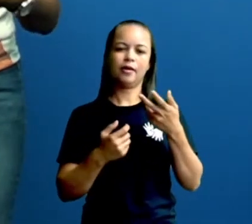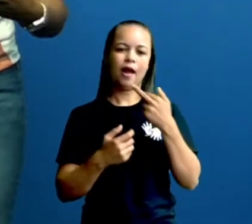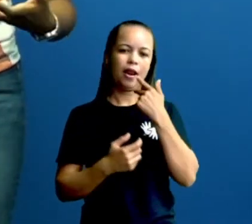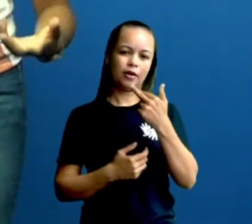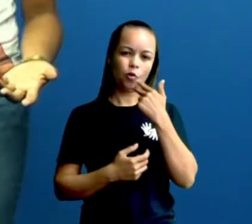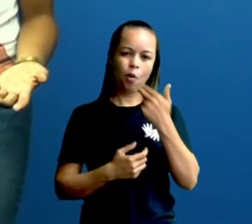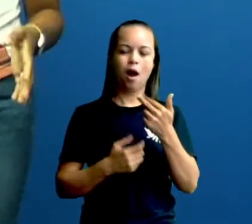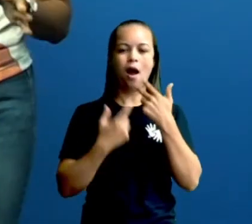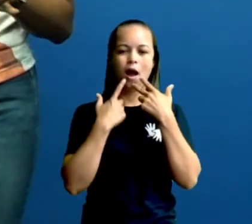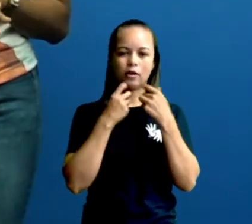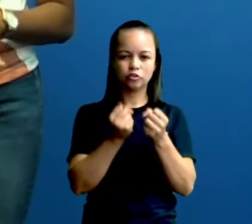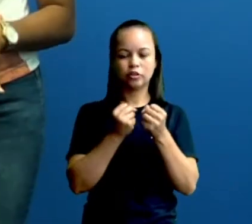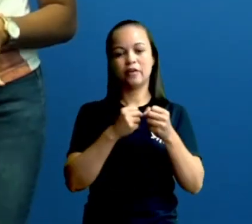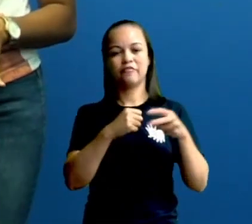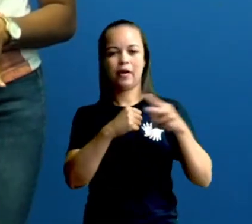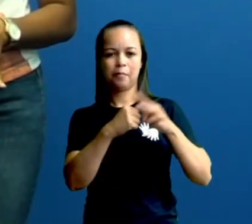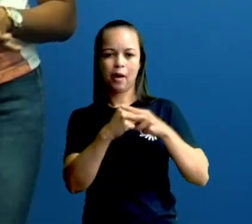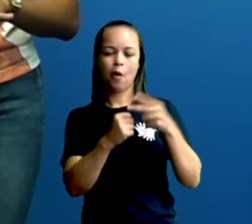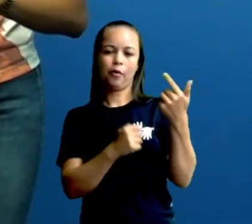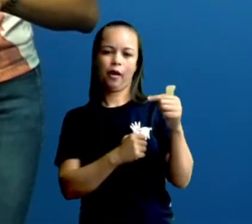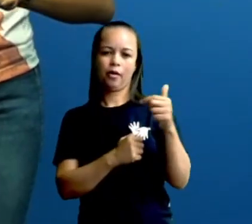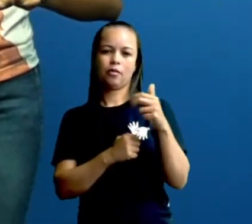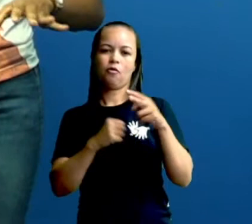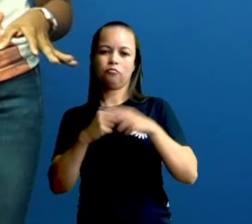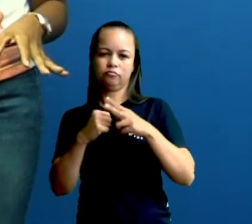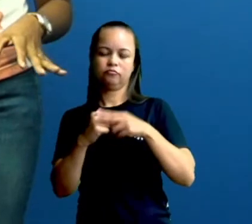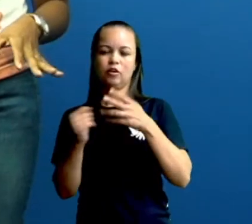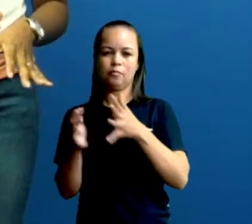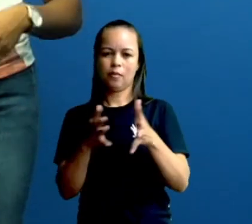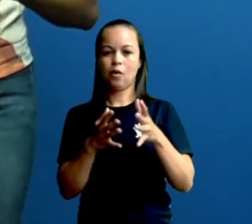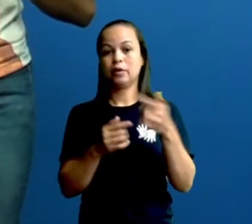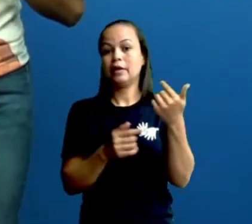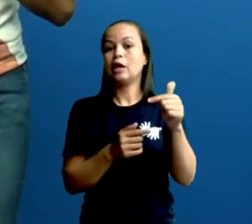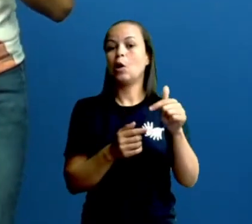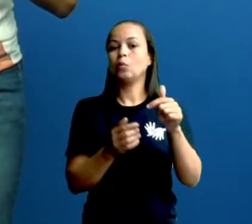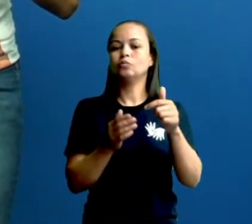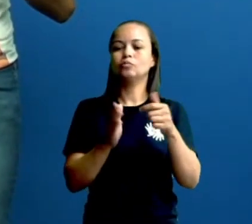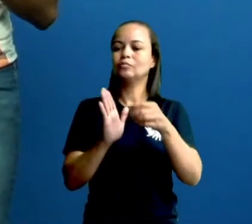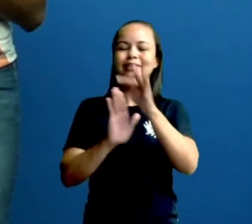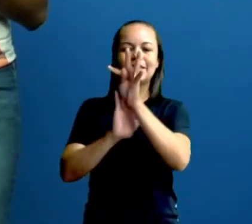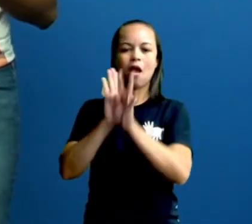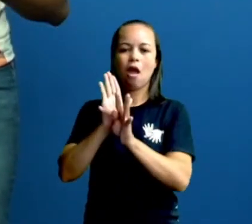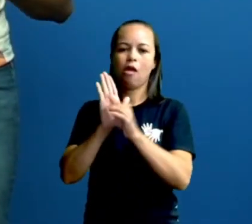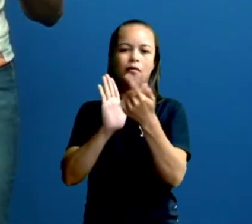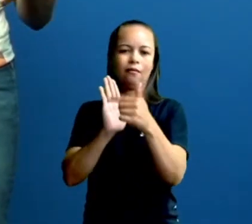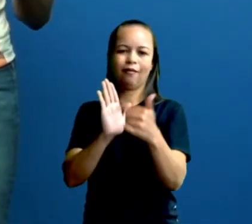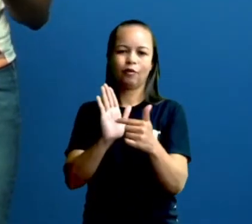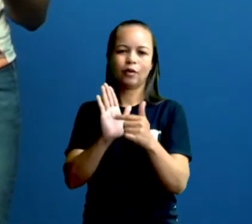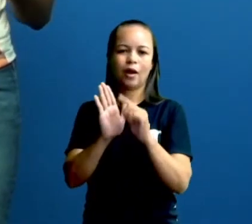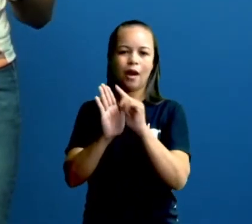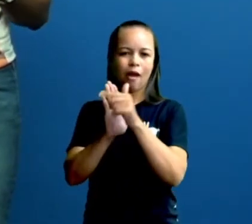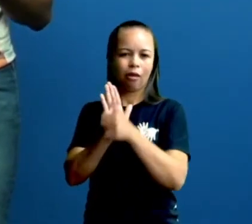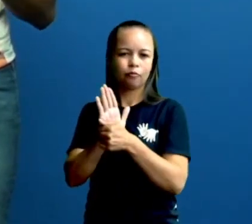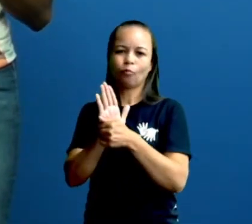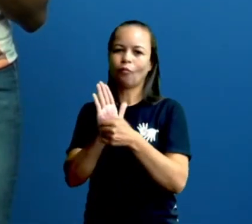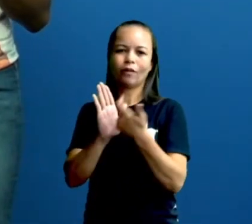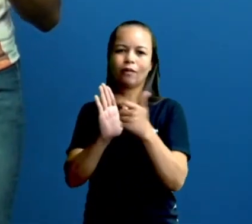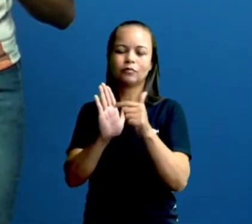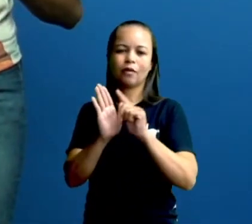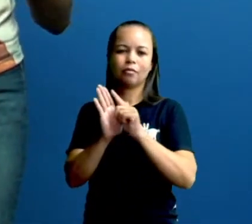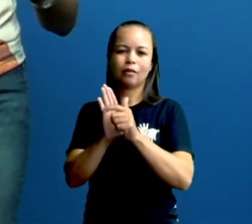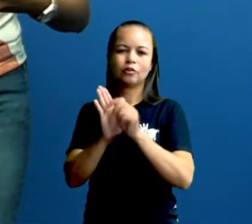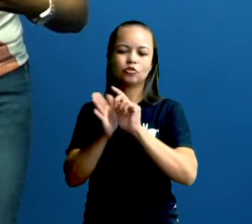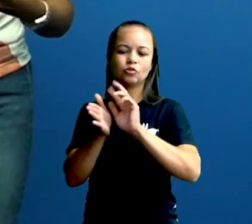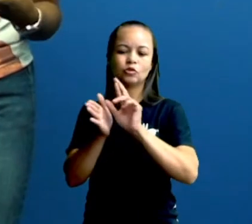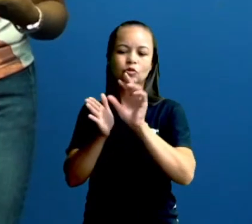escrita, e a não verbal, que é através da imagem, sem texto. E o texto escrito e as imagens, eles